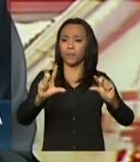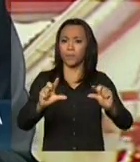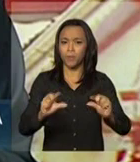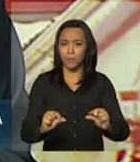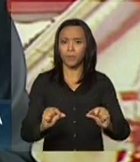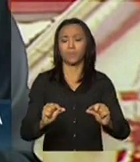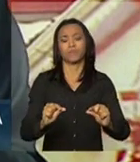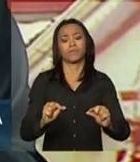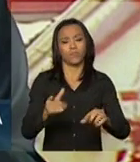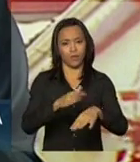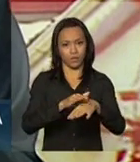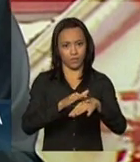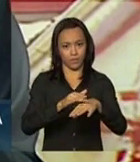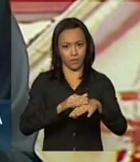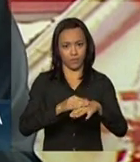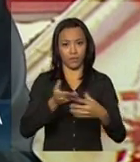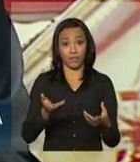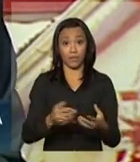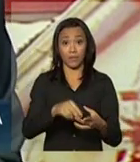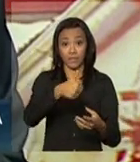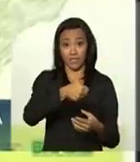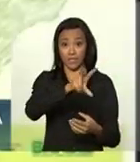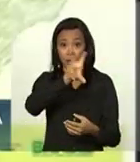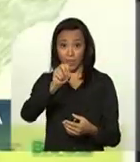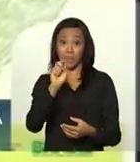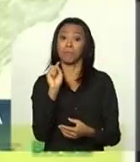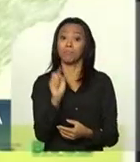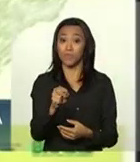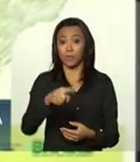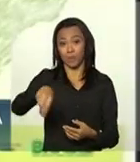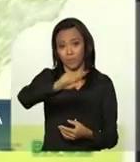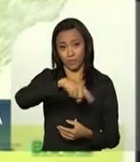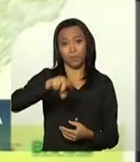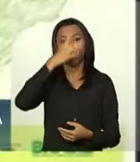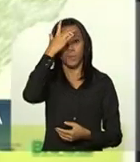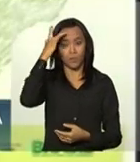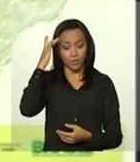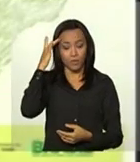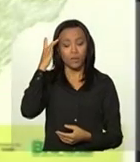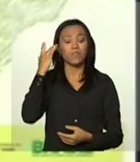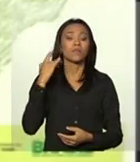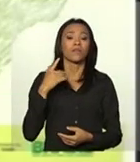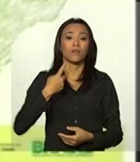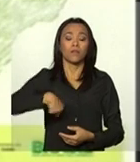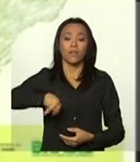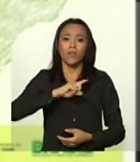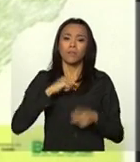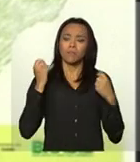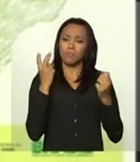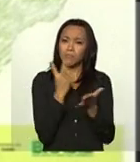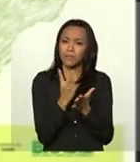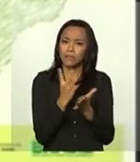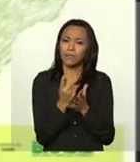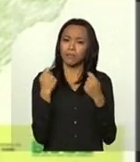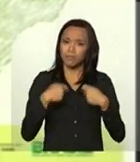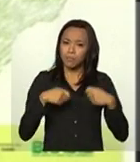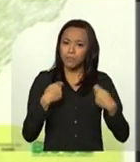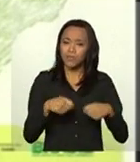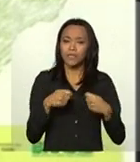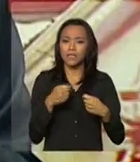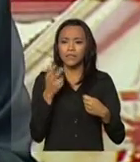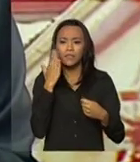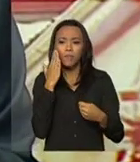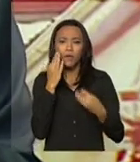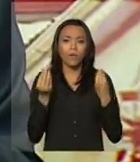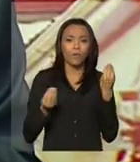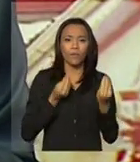transmissão da AIDS no Brasil. Então, esses 150 mil brasileiros aí, a gente tem que estar constantemente buscando